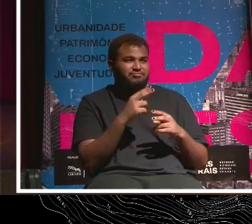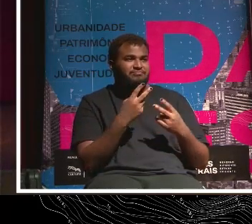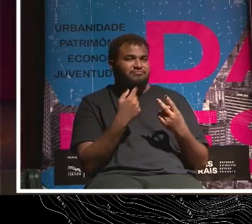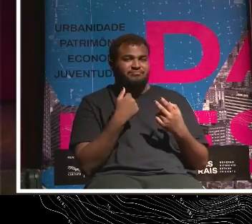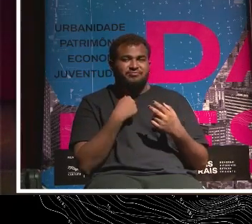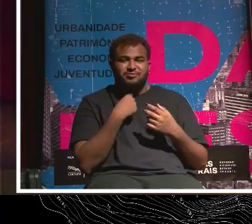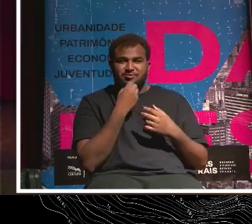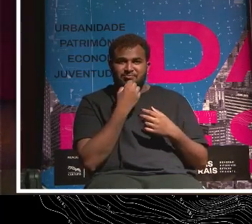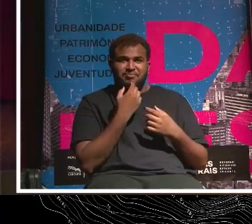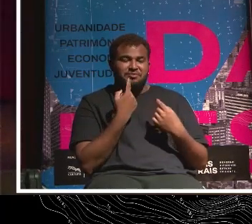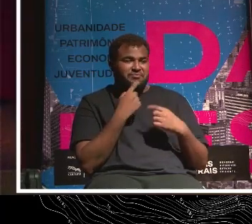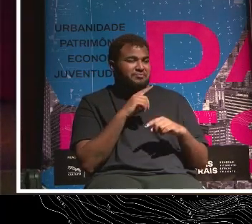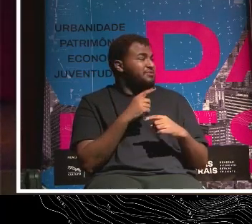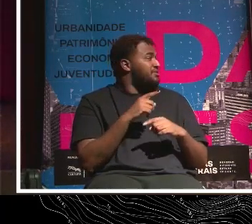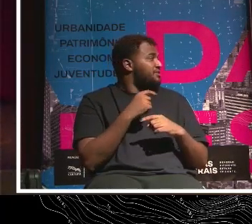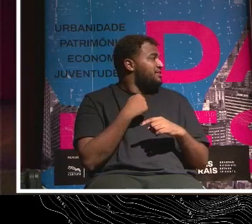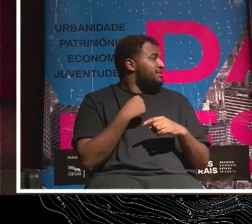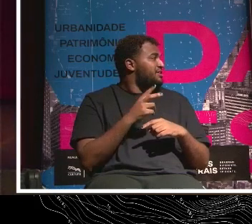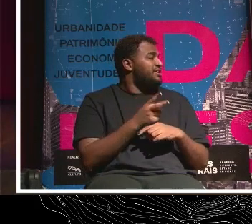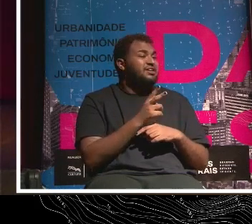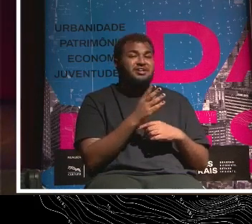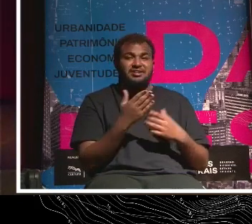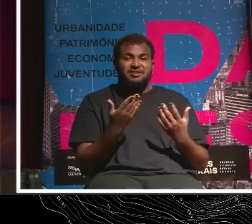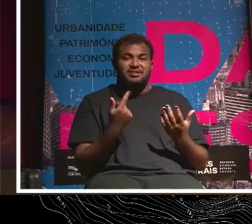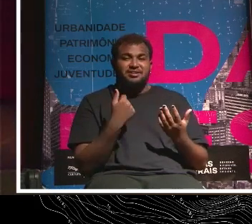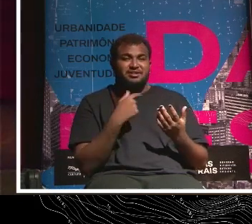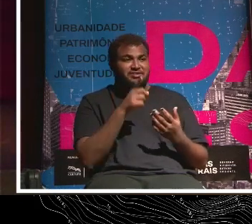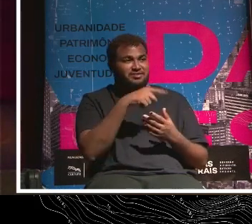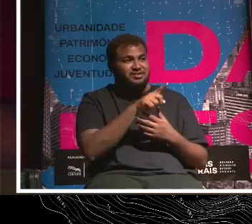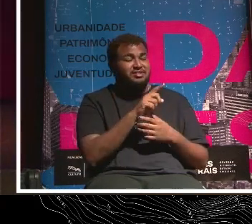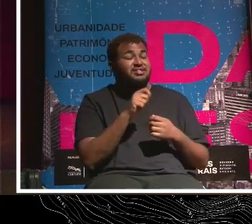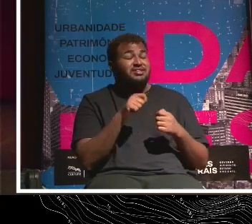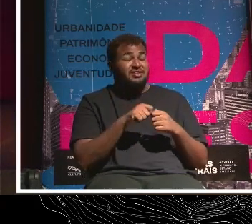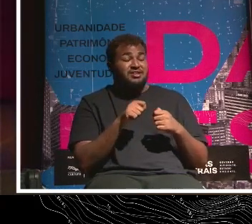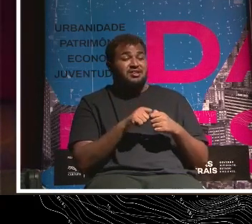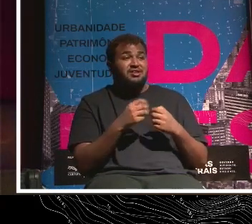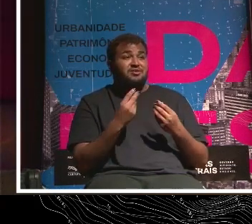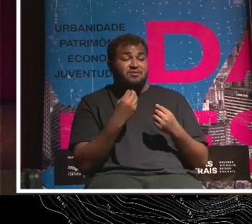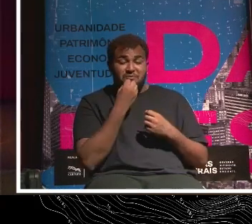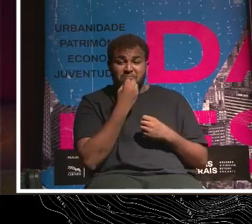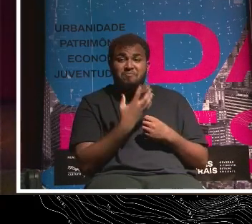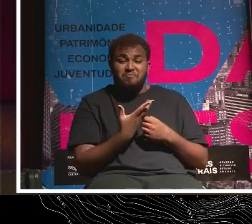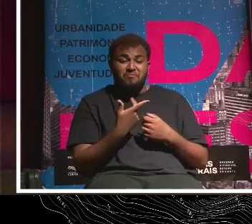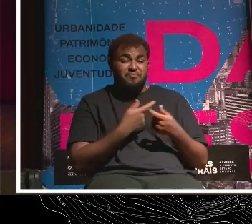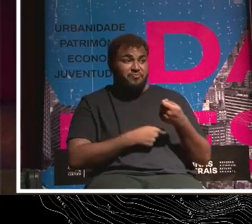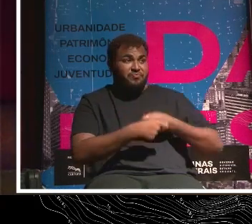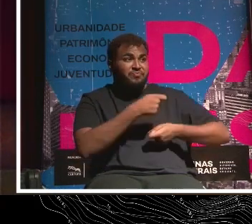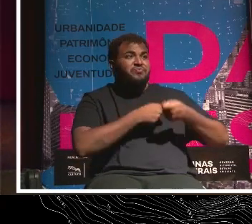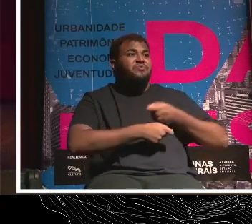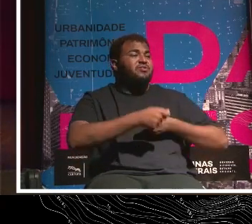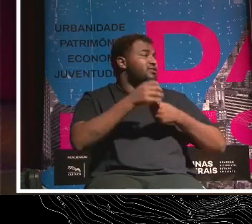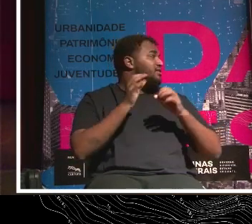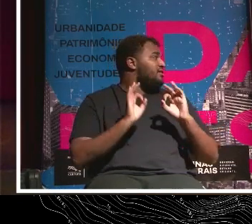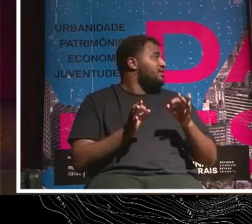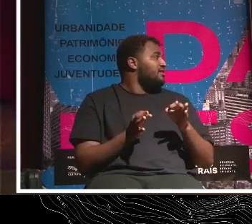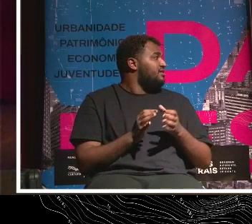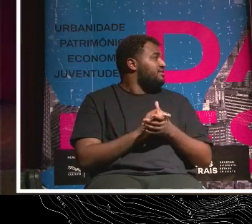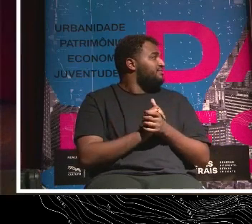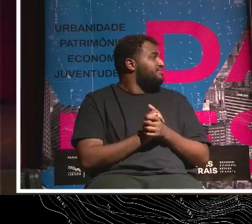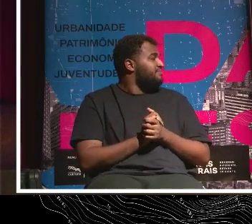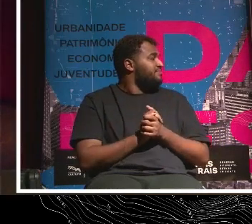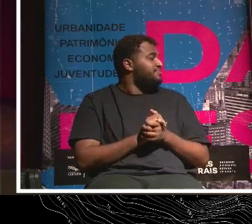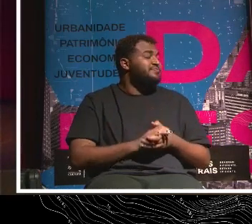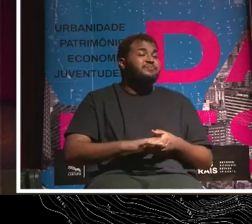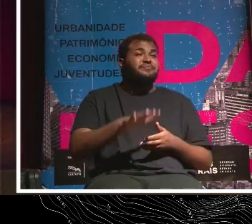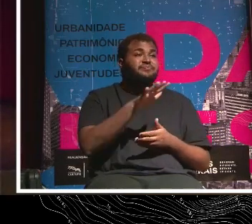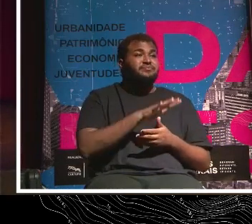algumas provocações, a gente sempre vê o mestre nos lugares. E o que vocês fazem lá é um grande ebó econômico, né? Enfim, no seu